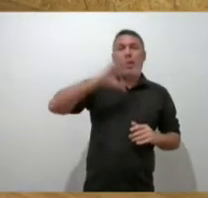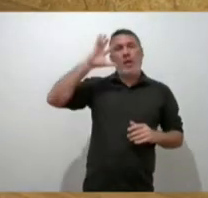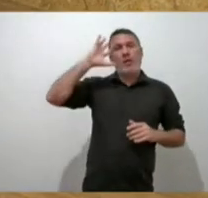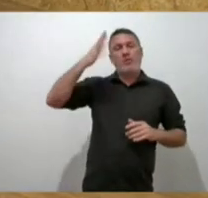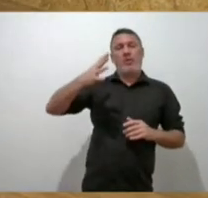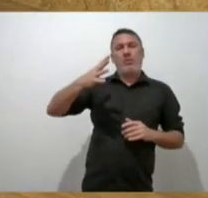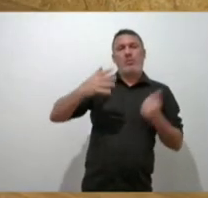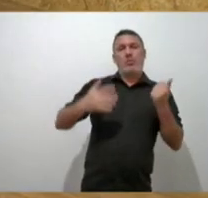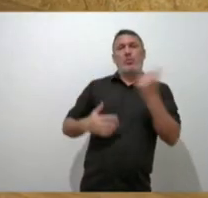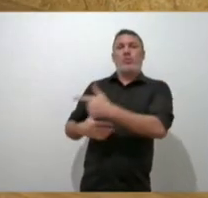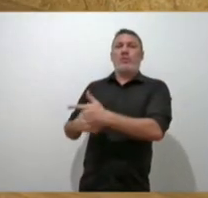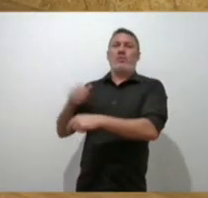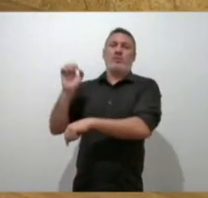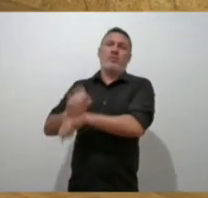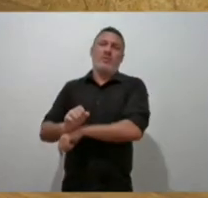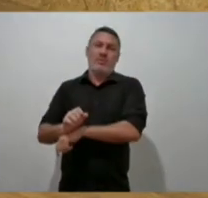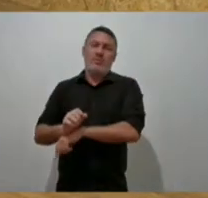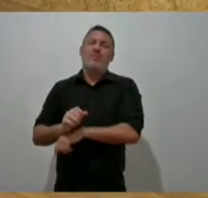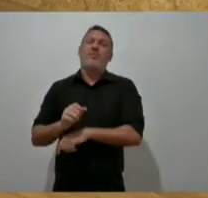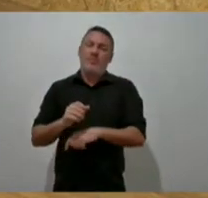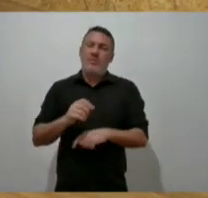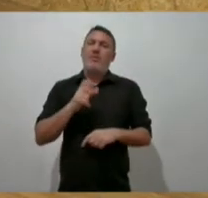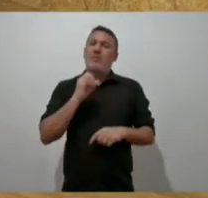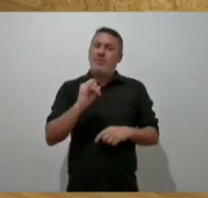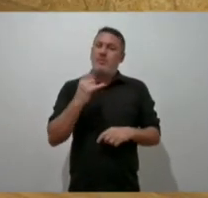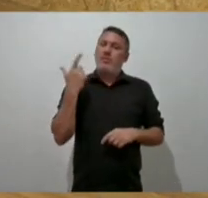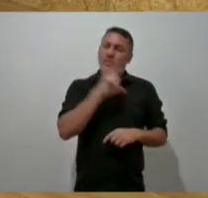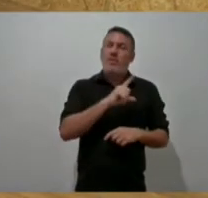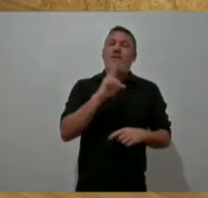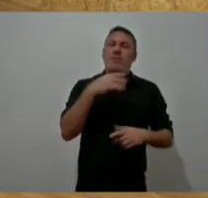Né? Eu costumo chamar isso